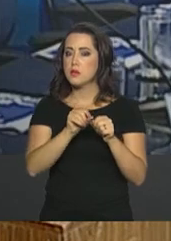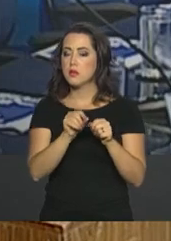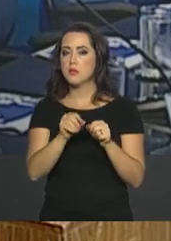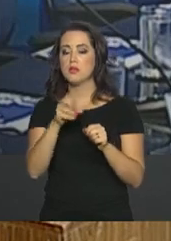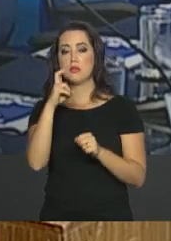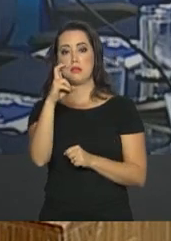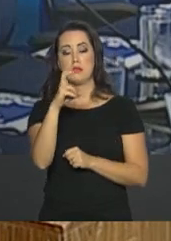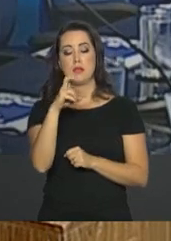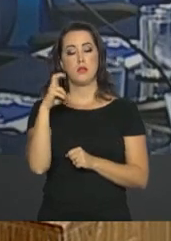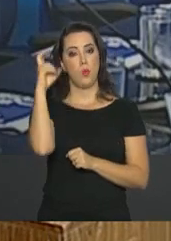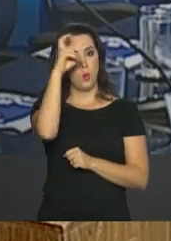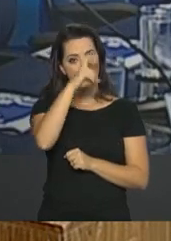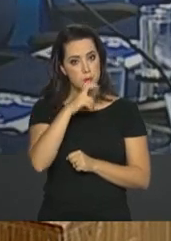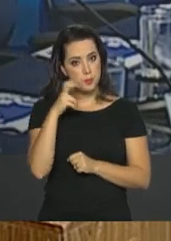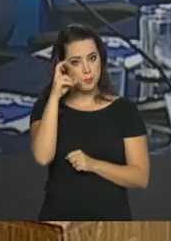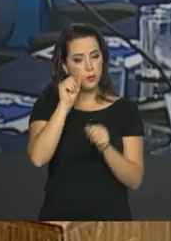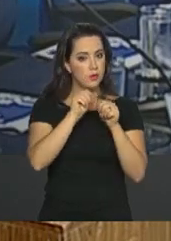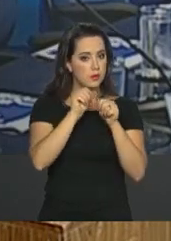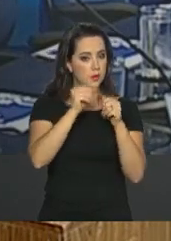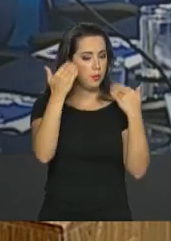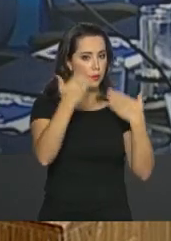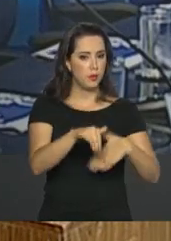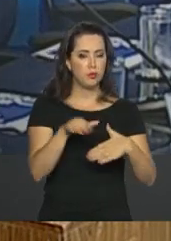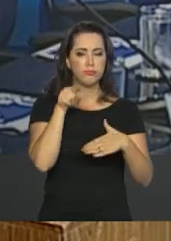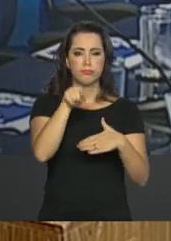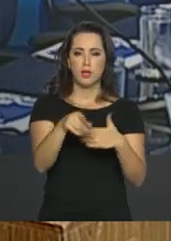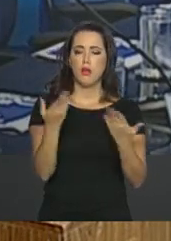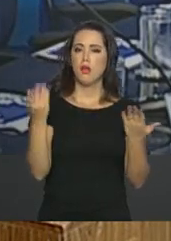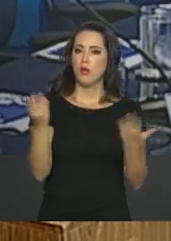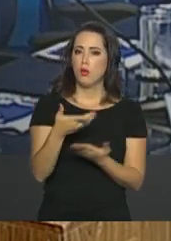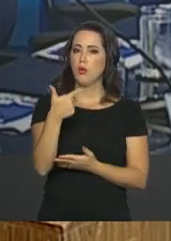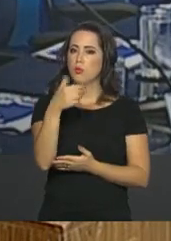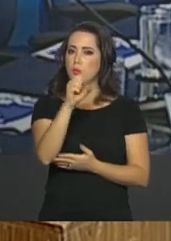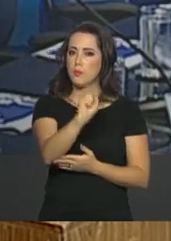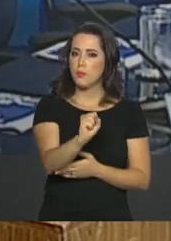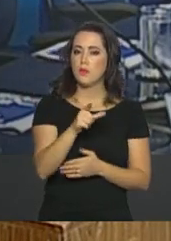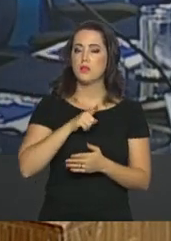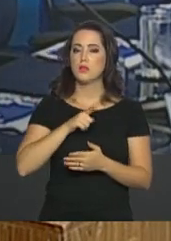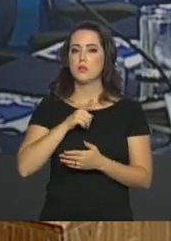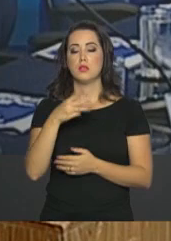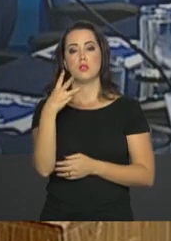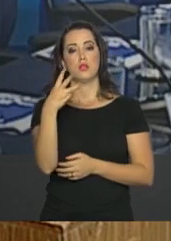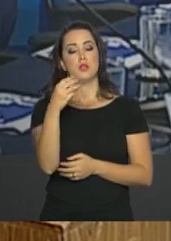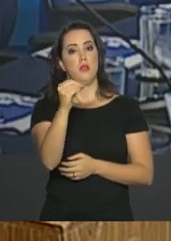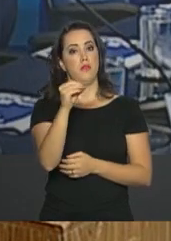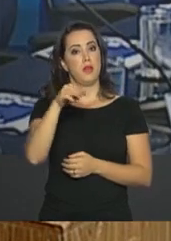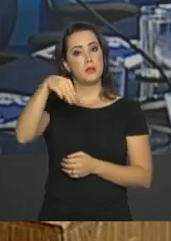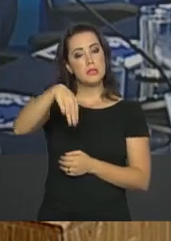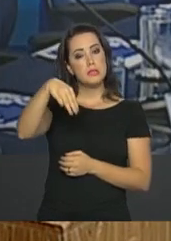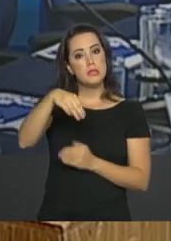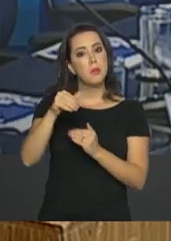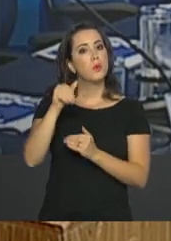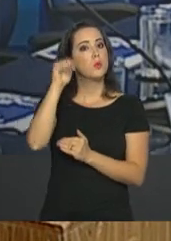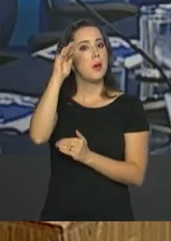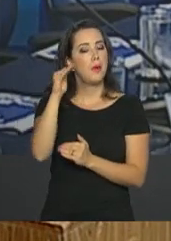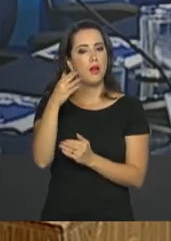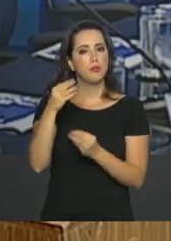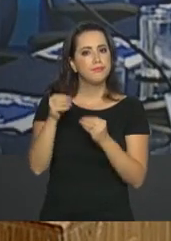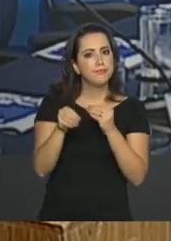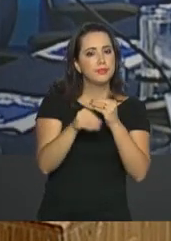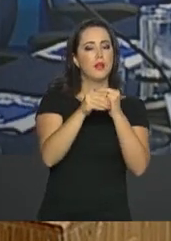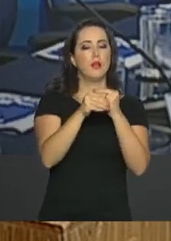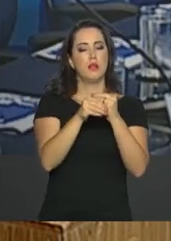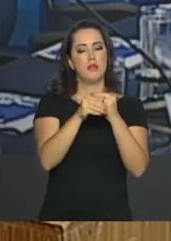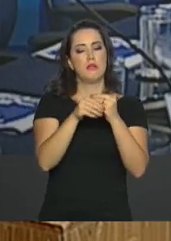tiveram 5 horas para realizar os exames. Nesta edição de 2018, eles tiveram 30 minutos a mais, uma novidade